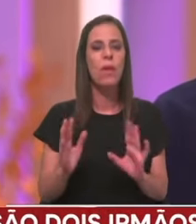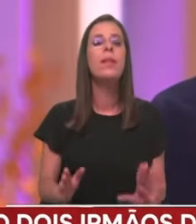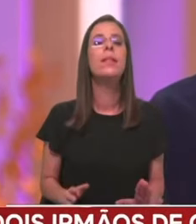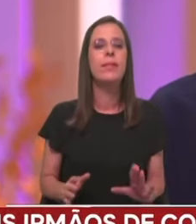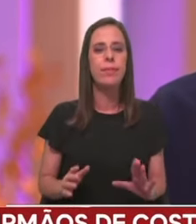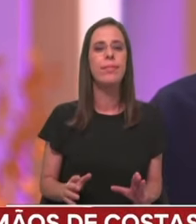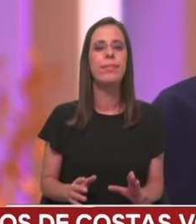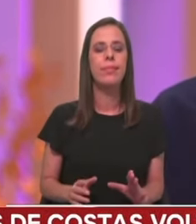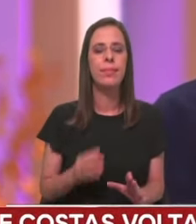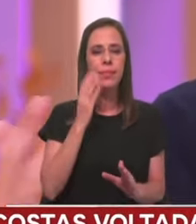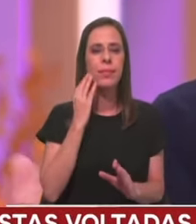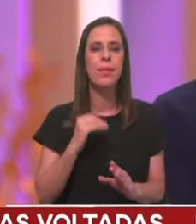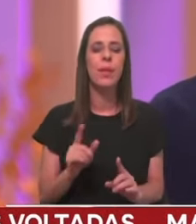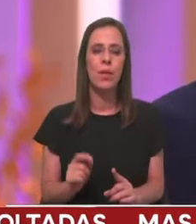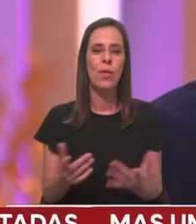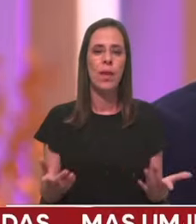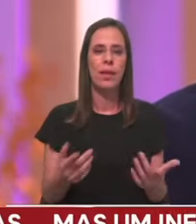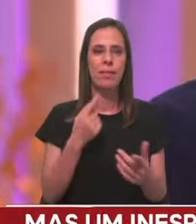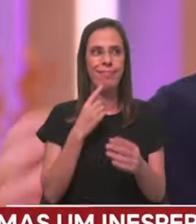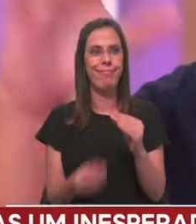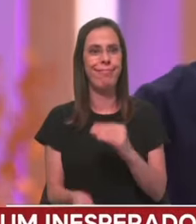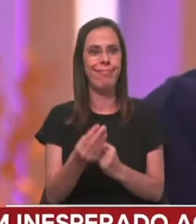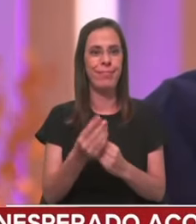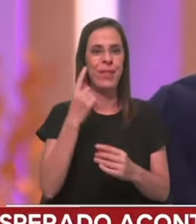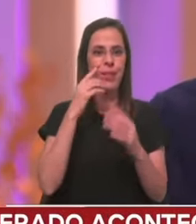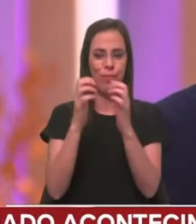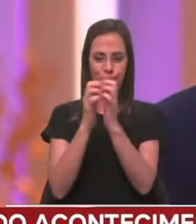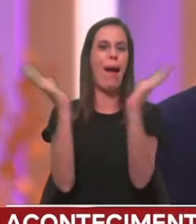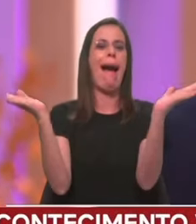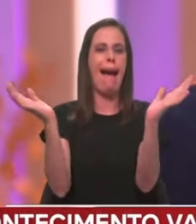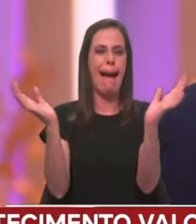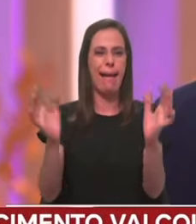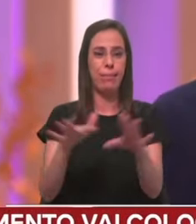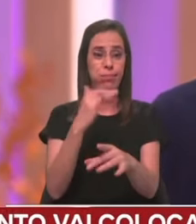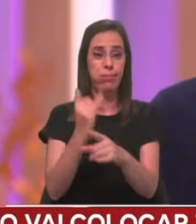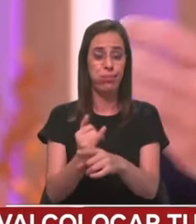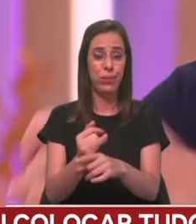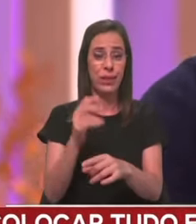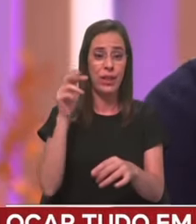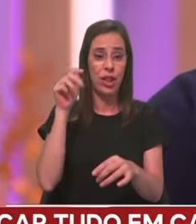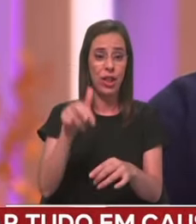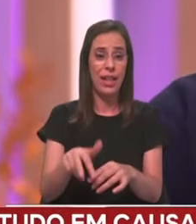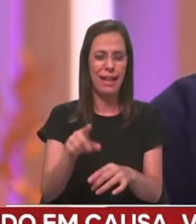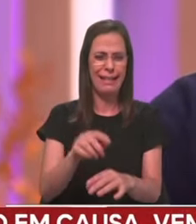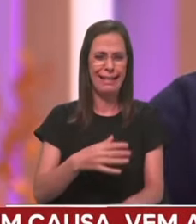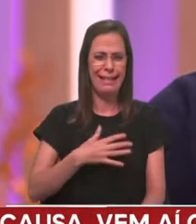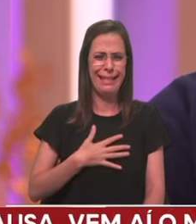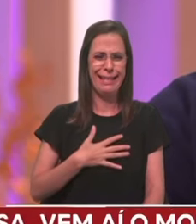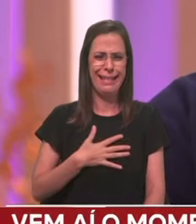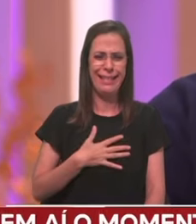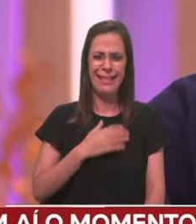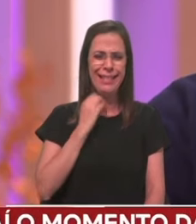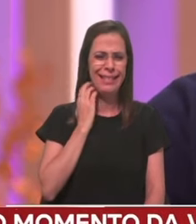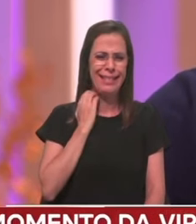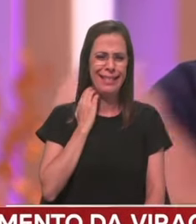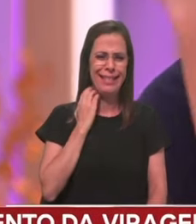foi Foi um momento suig géis ver a prótese a partir-se ao meio ass saltar estas escadas enores ai isto não é